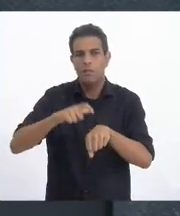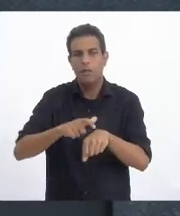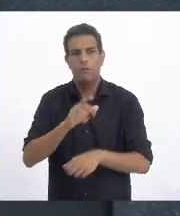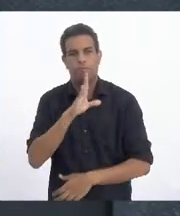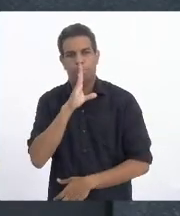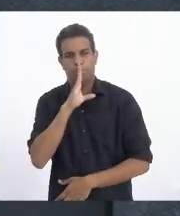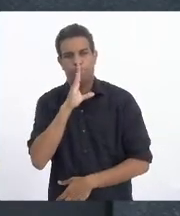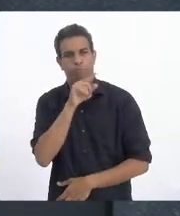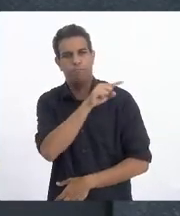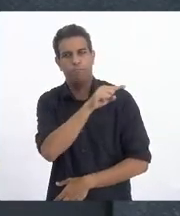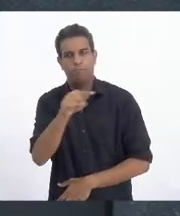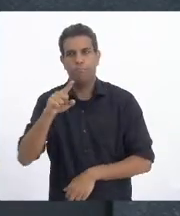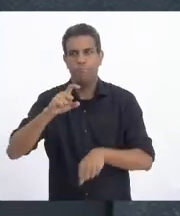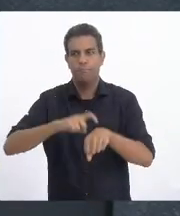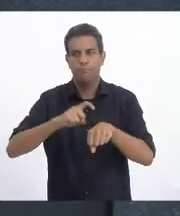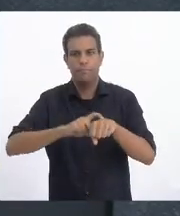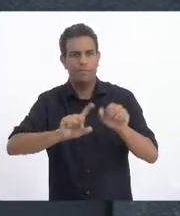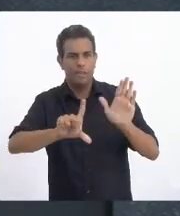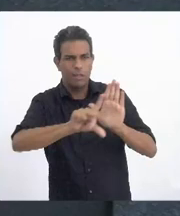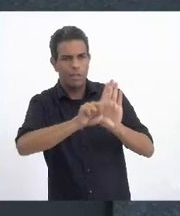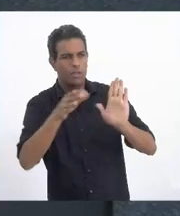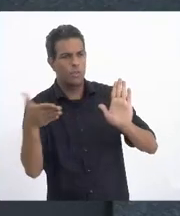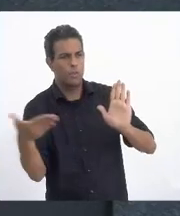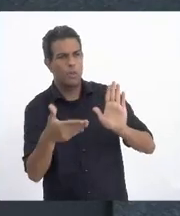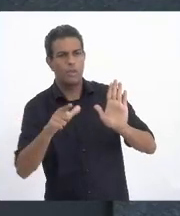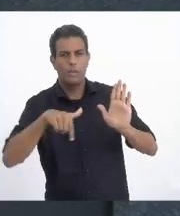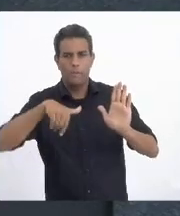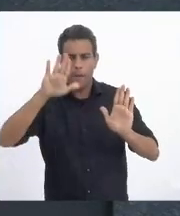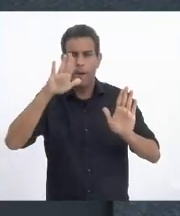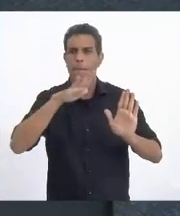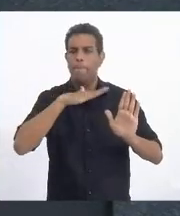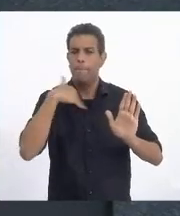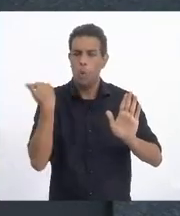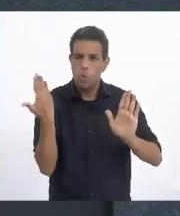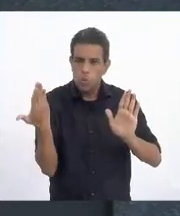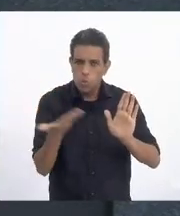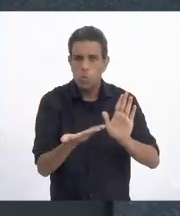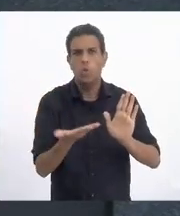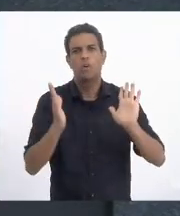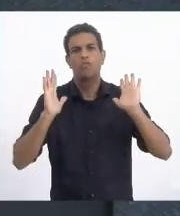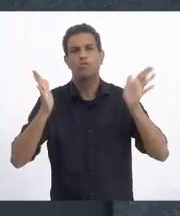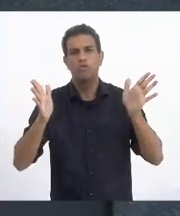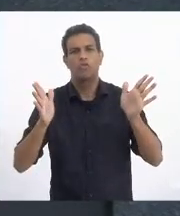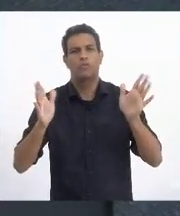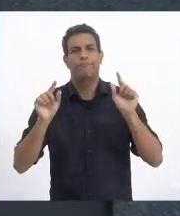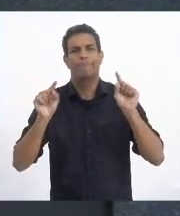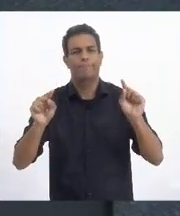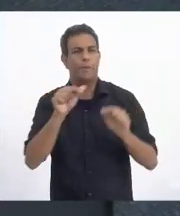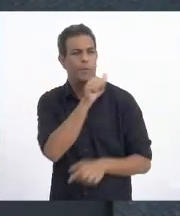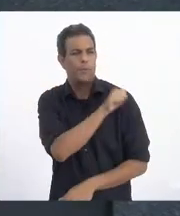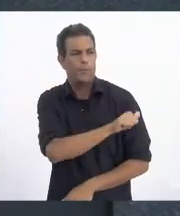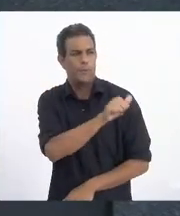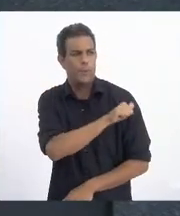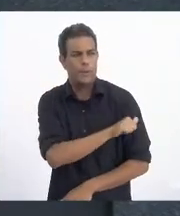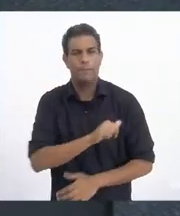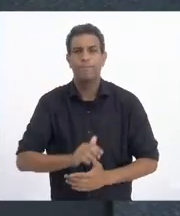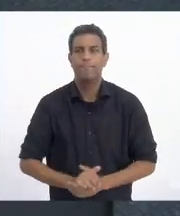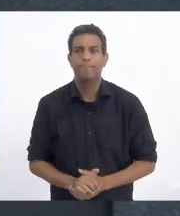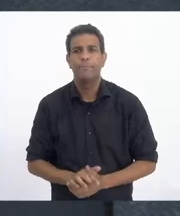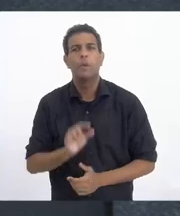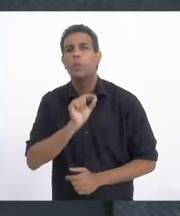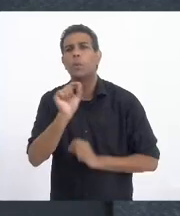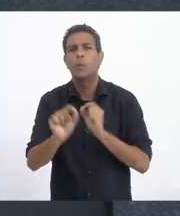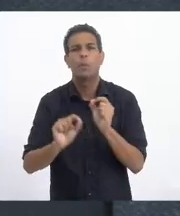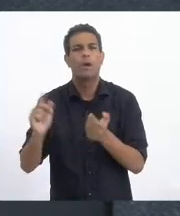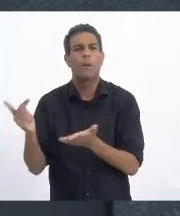silêncio. Porque na manhã de hoje, a gente teve mais um policial executado no estado do Rio de Janeiro. E isso